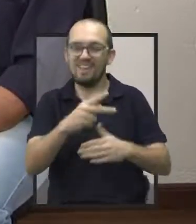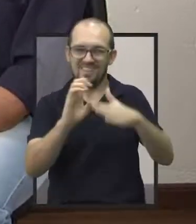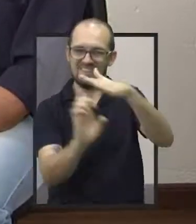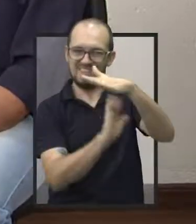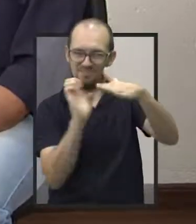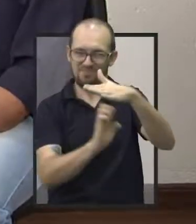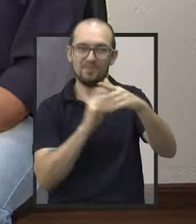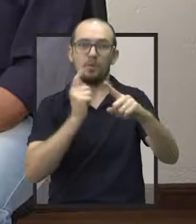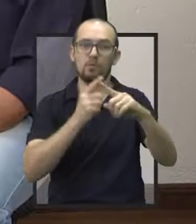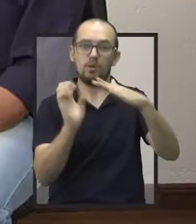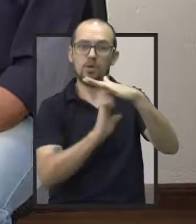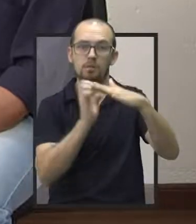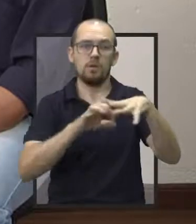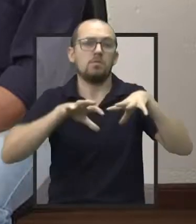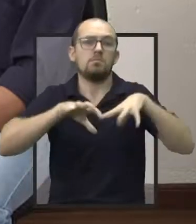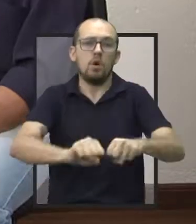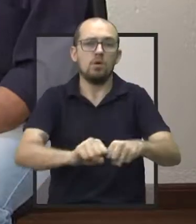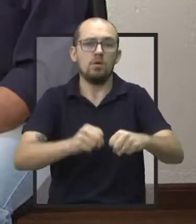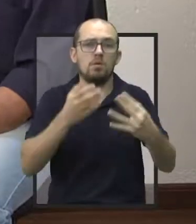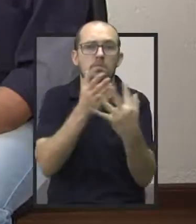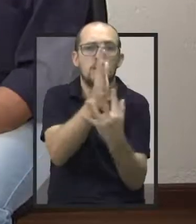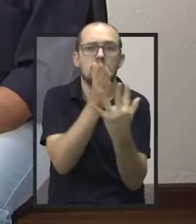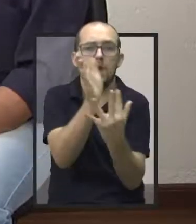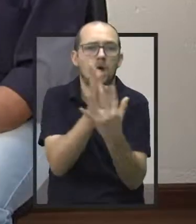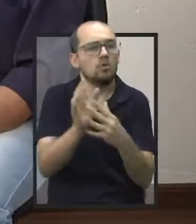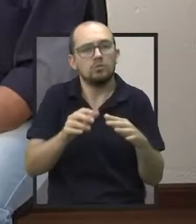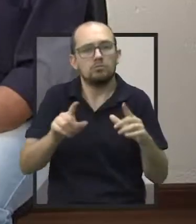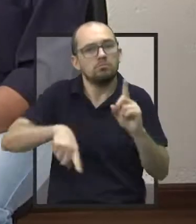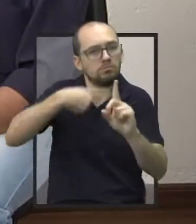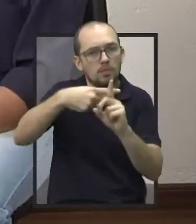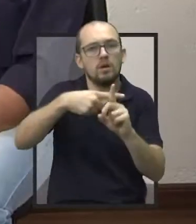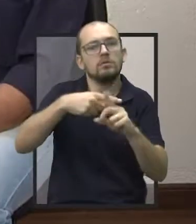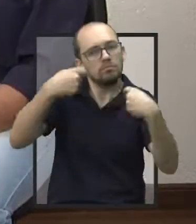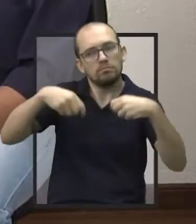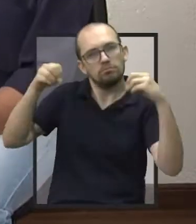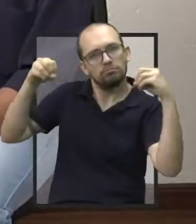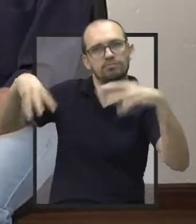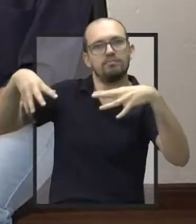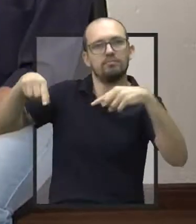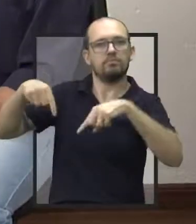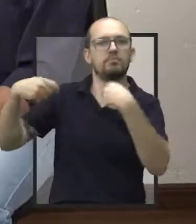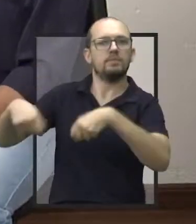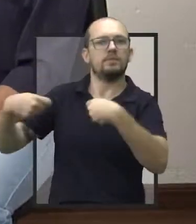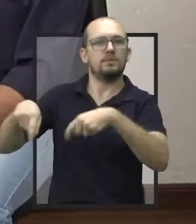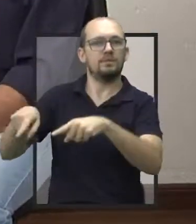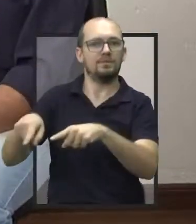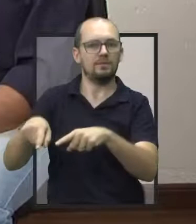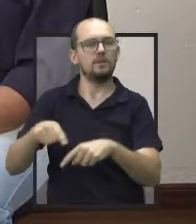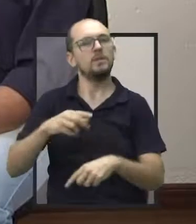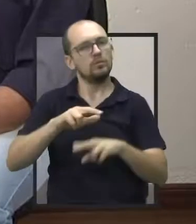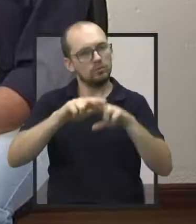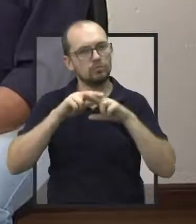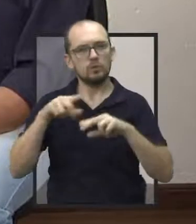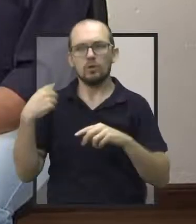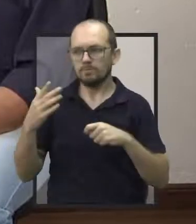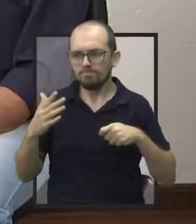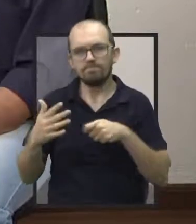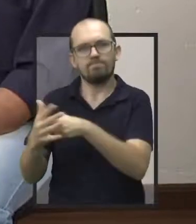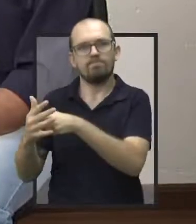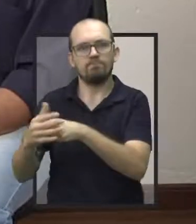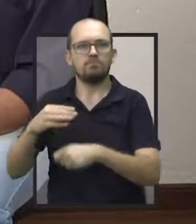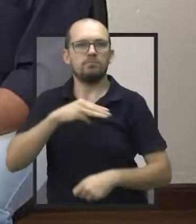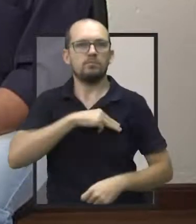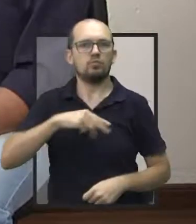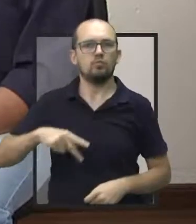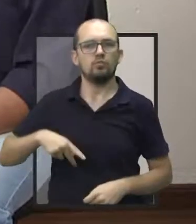a iluminar esses viadutos por isso que nós apelamos ao ministério público e nós conseguimos inclusive é é que o